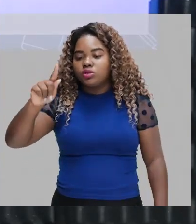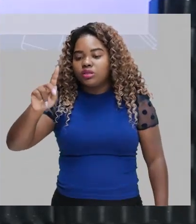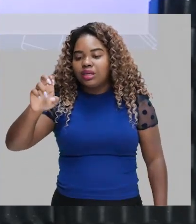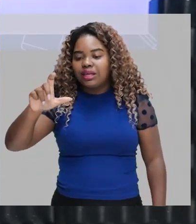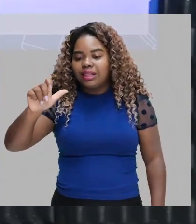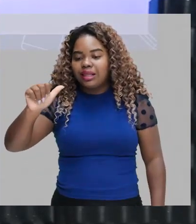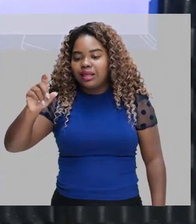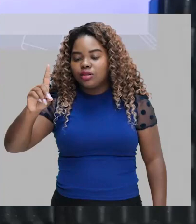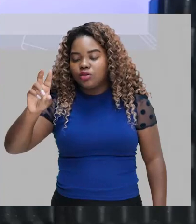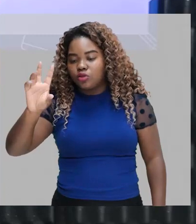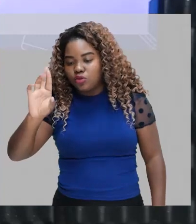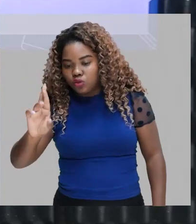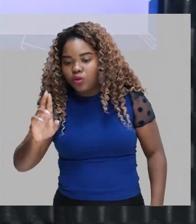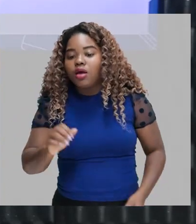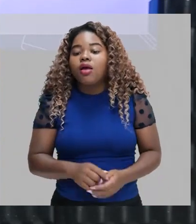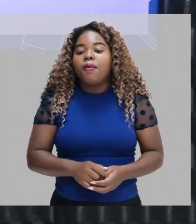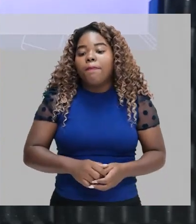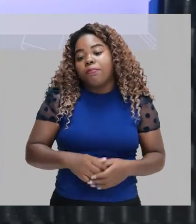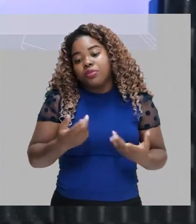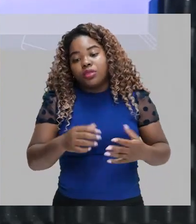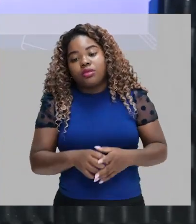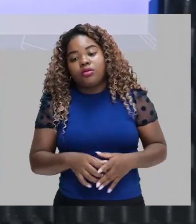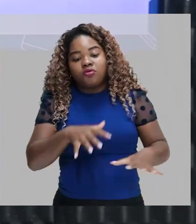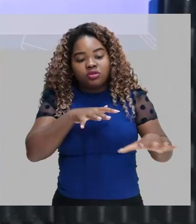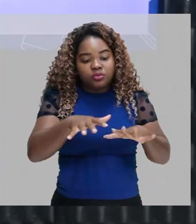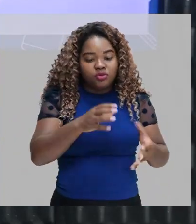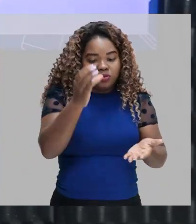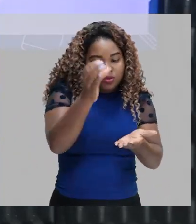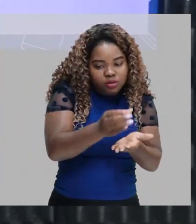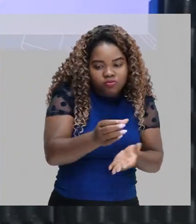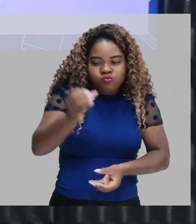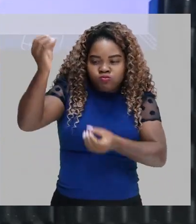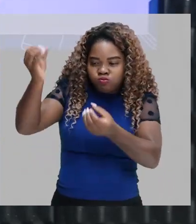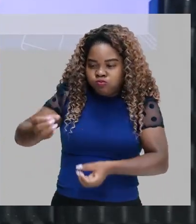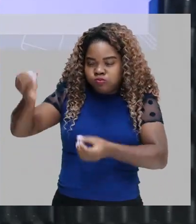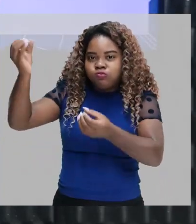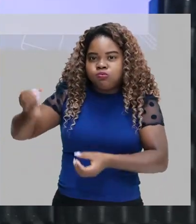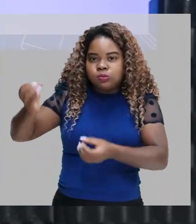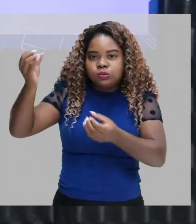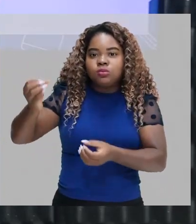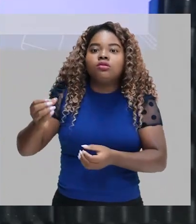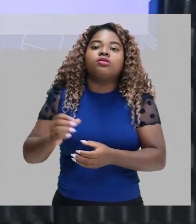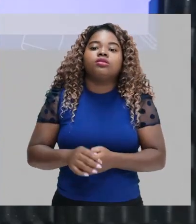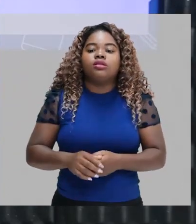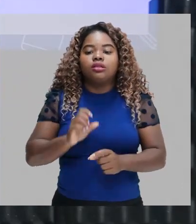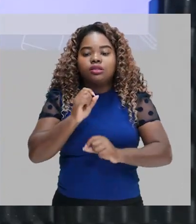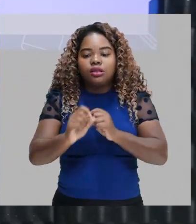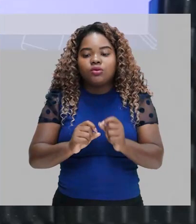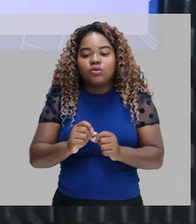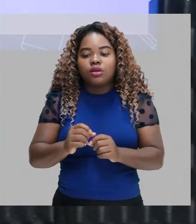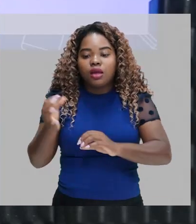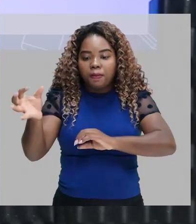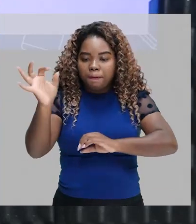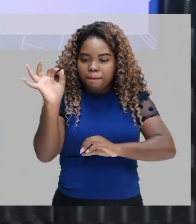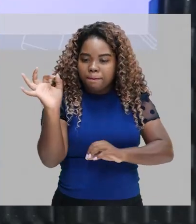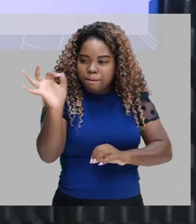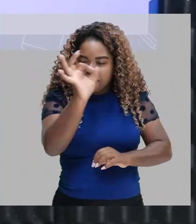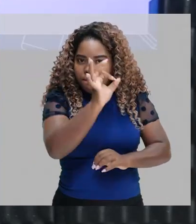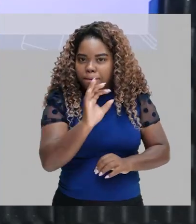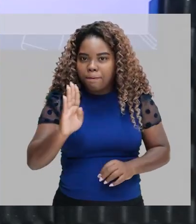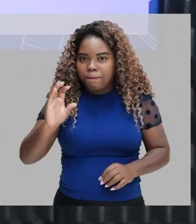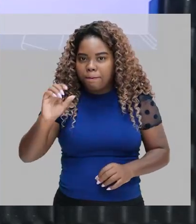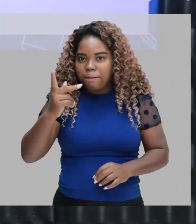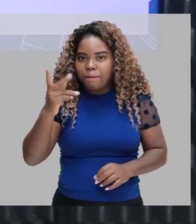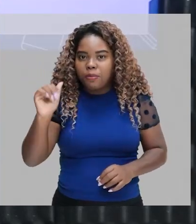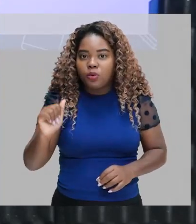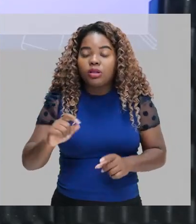a movimentação da garrafa, você vai ter pouca formação de bolhas, certo? Por quê? Porque